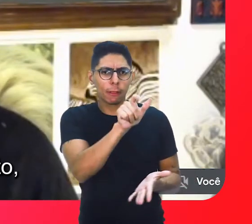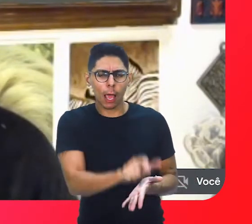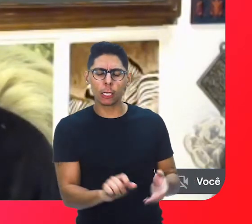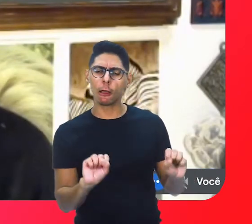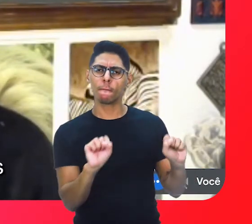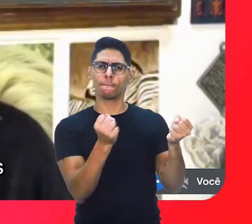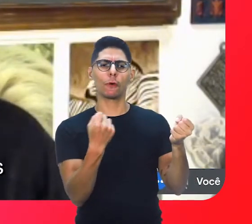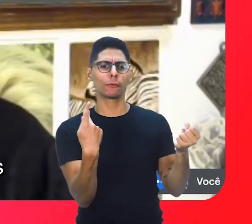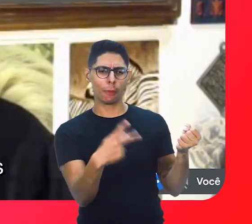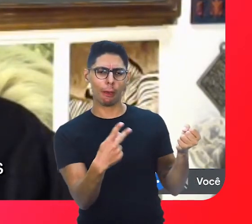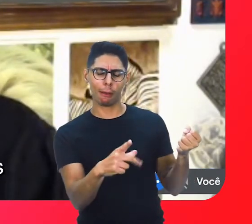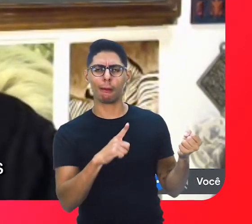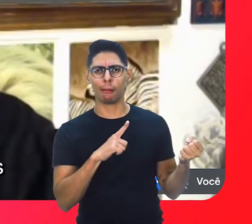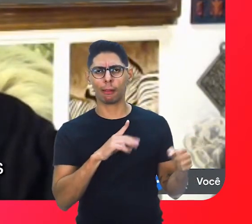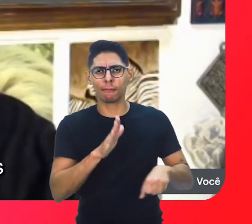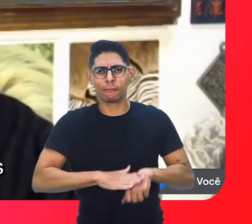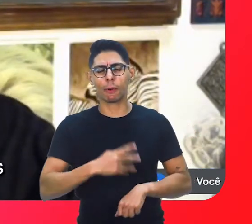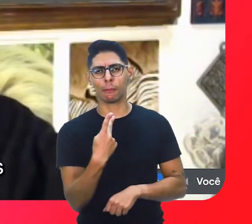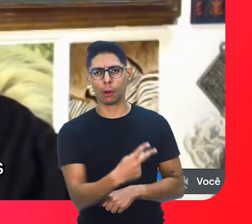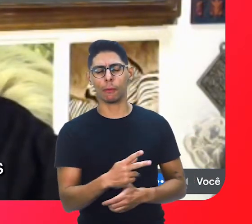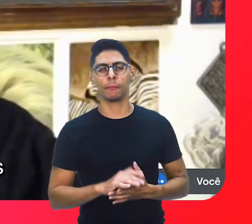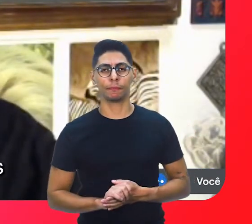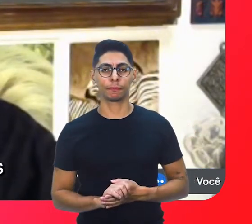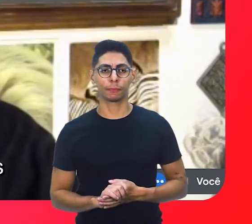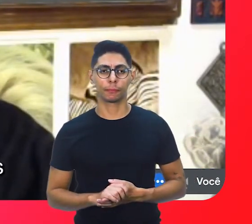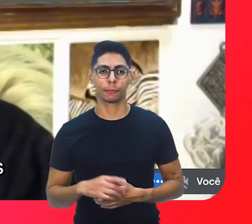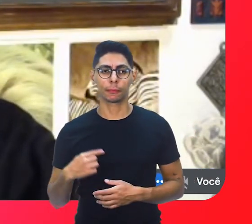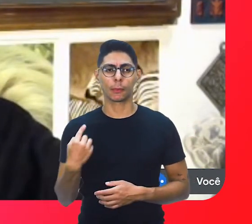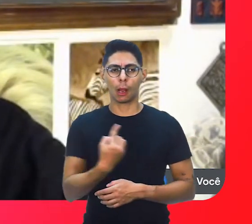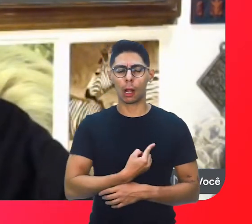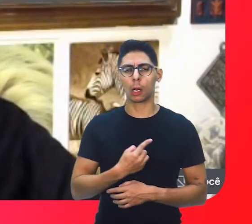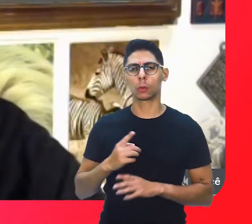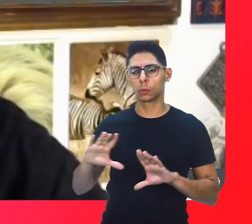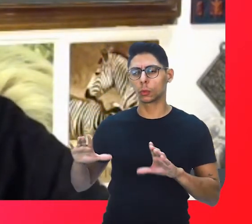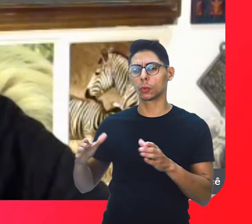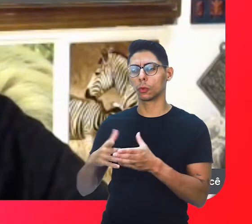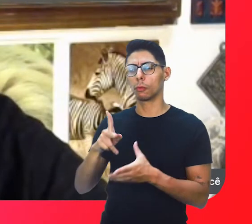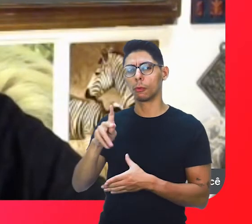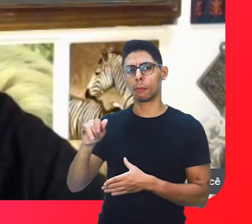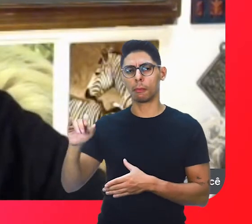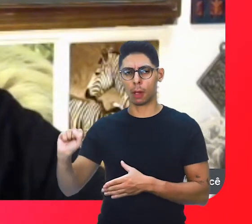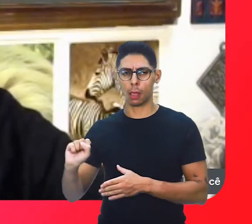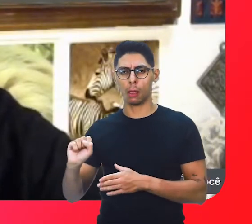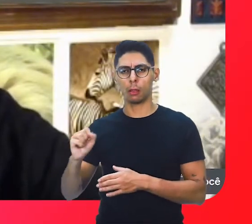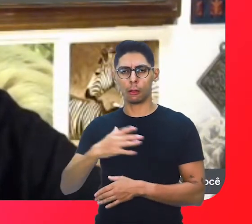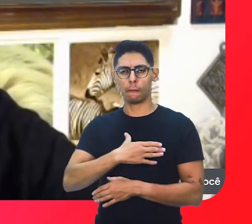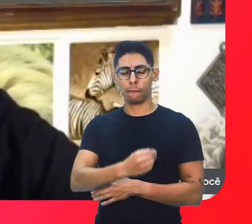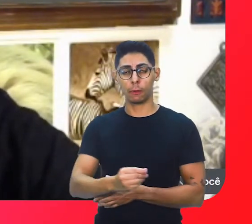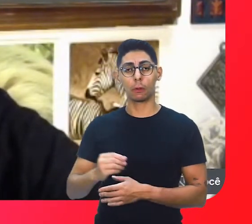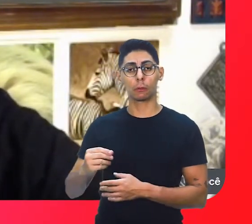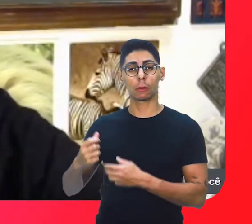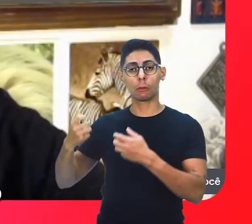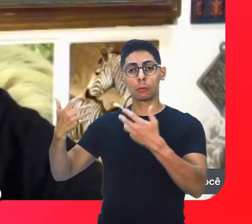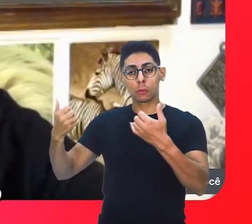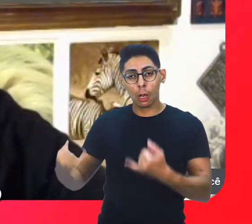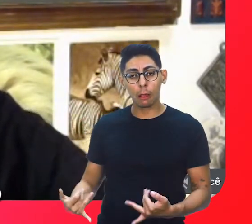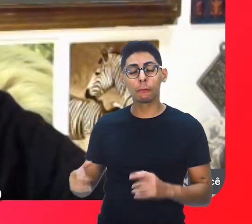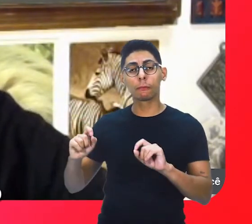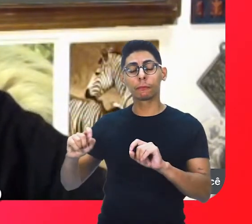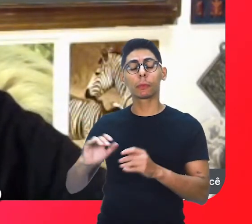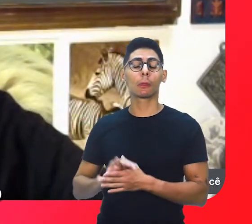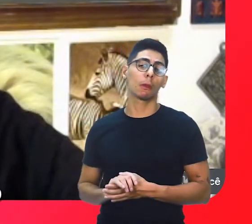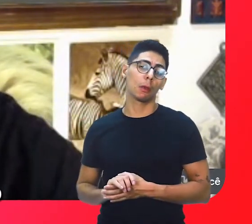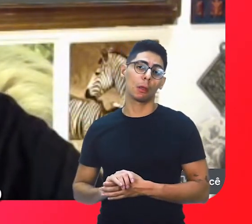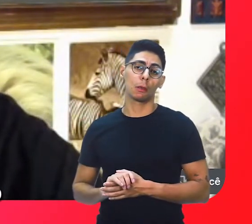que ela tem. Eu tenho uma sessão na Pais e Filhos, que eu escrevo todo mês, que se chama justamente Corpo